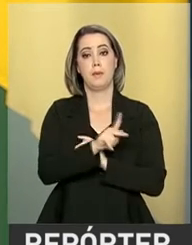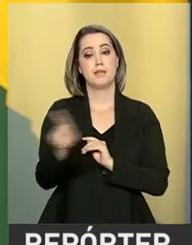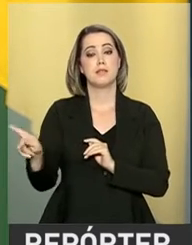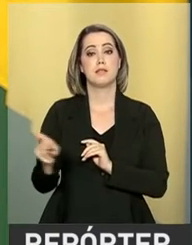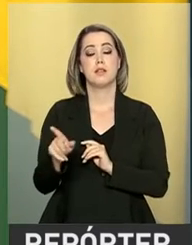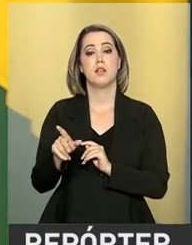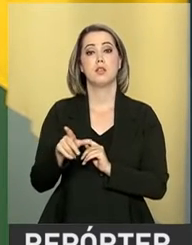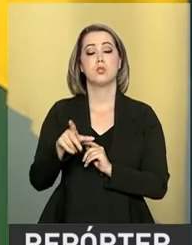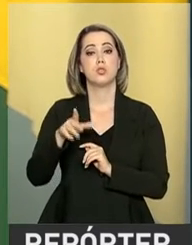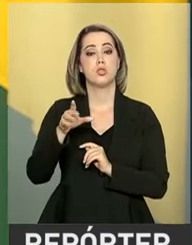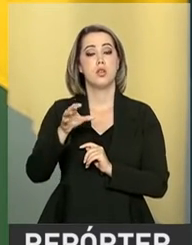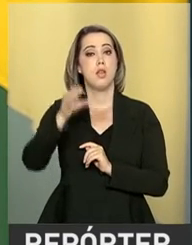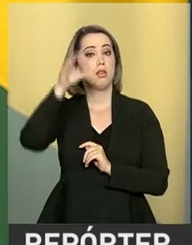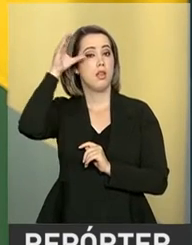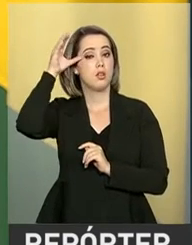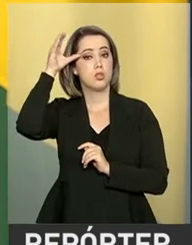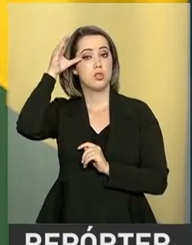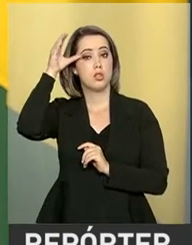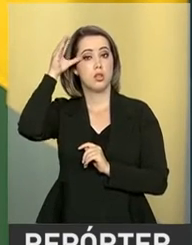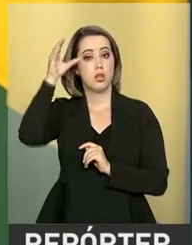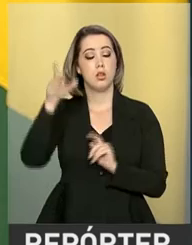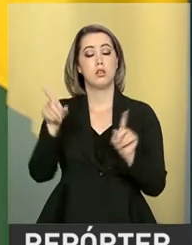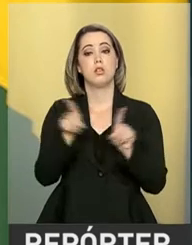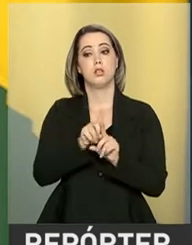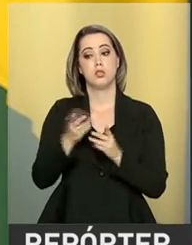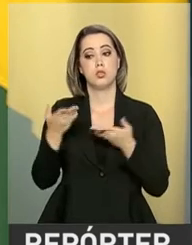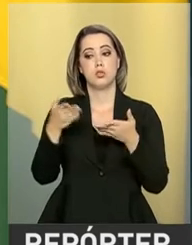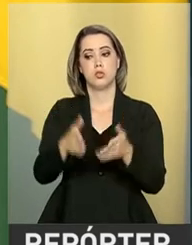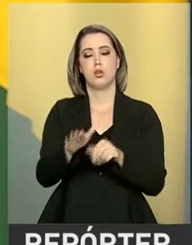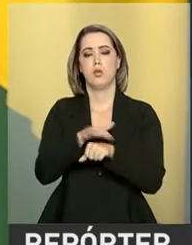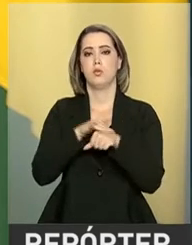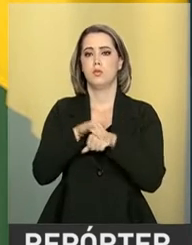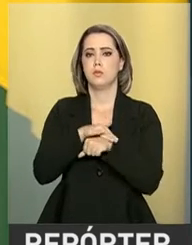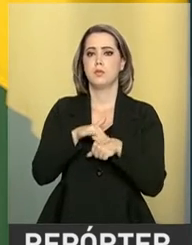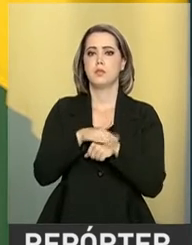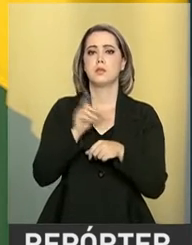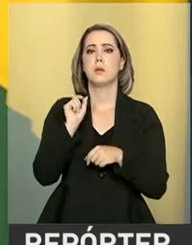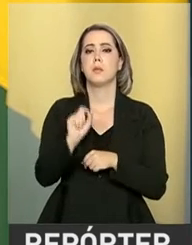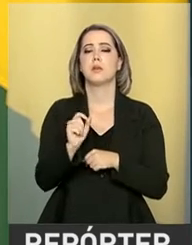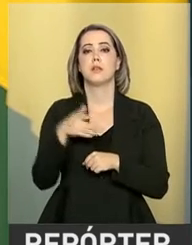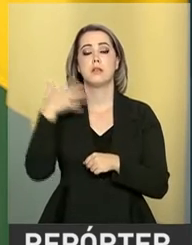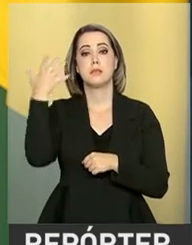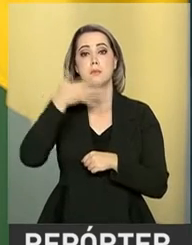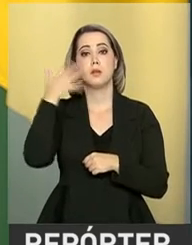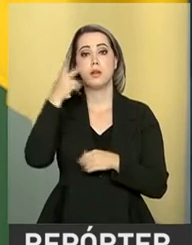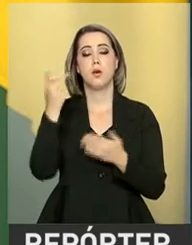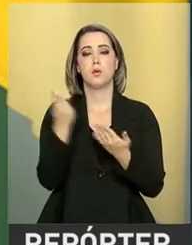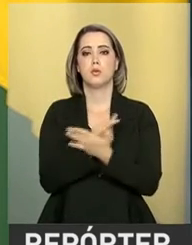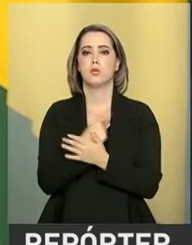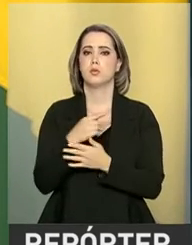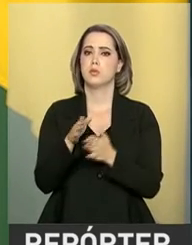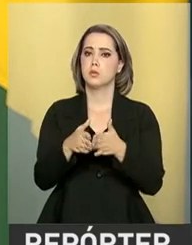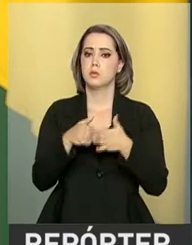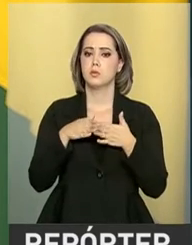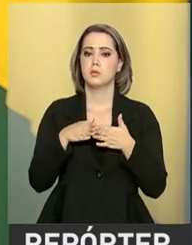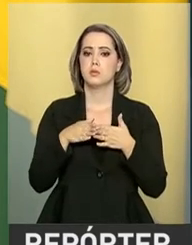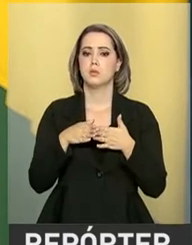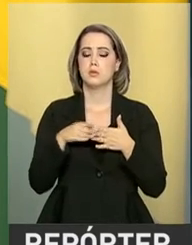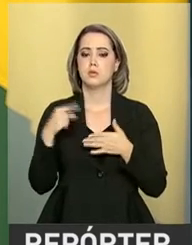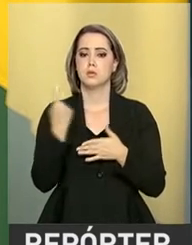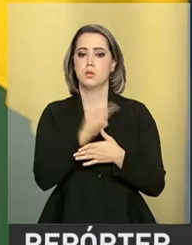que já estive algumas vezes ea liberdade para esclarecer essa situação eu peço ao nosso